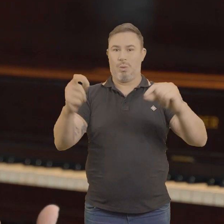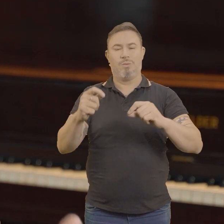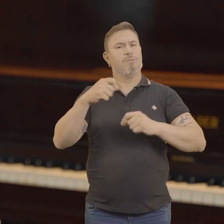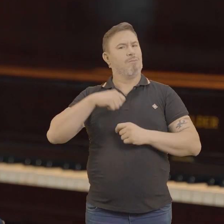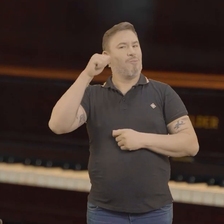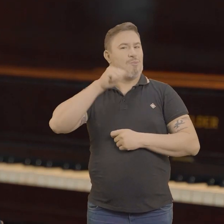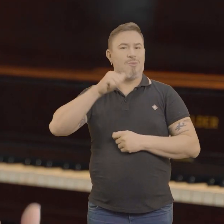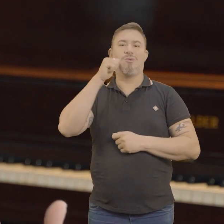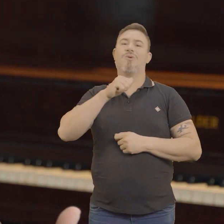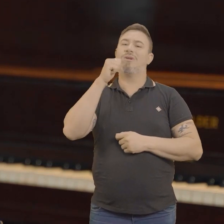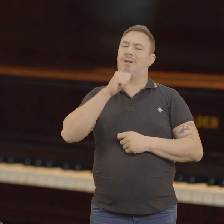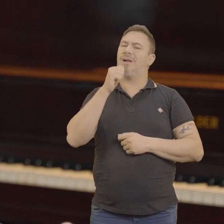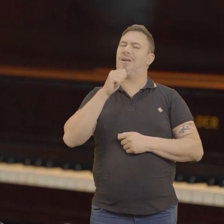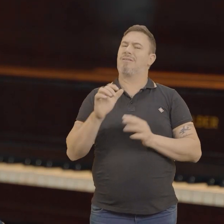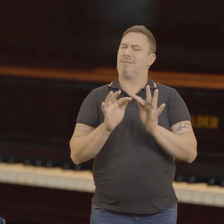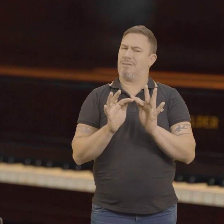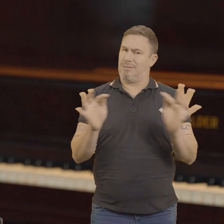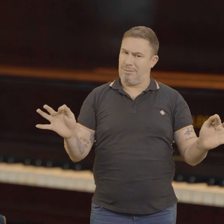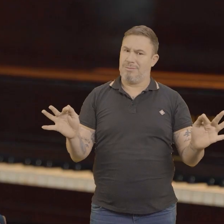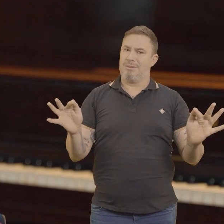mulher de classe média, mulher,